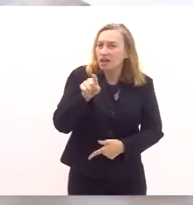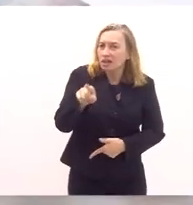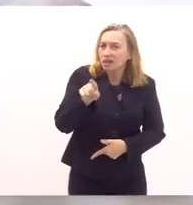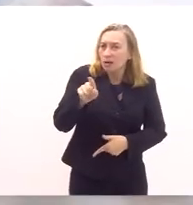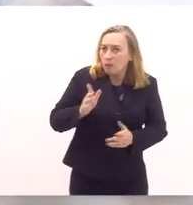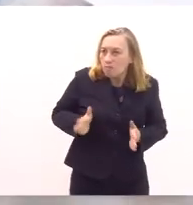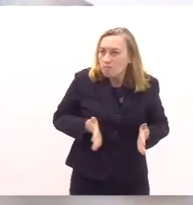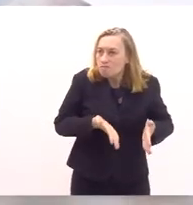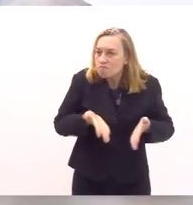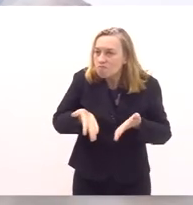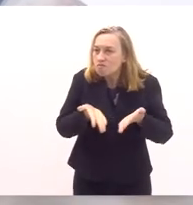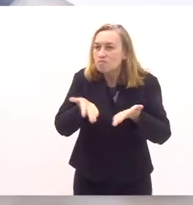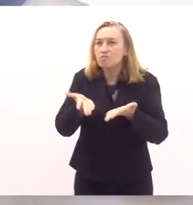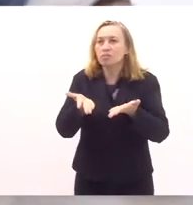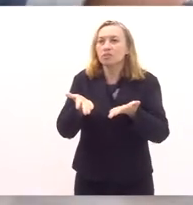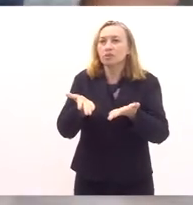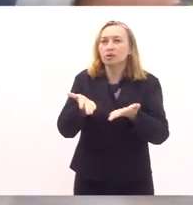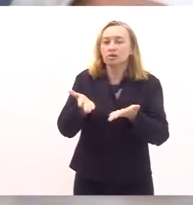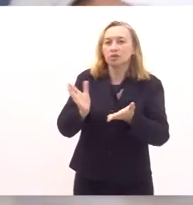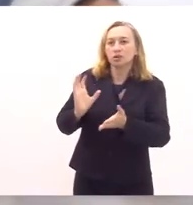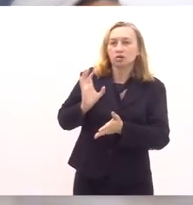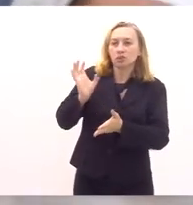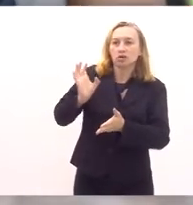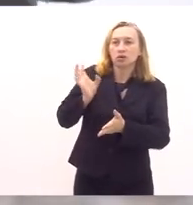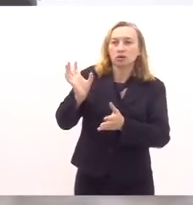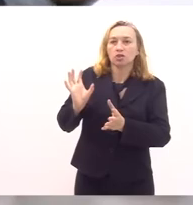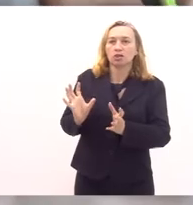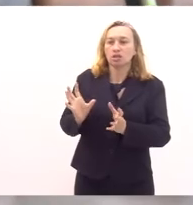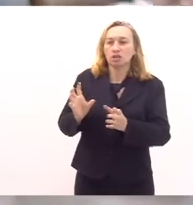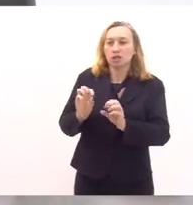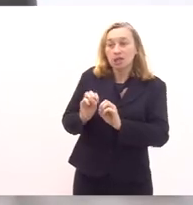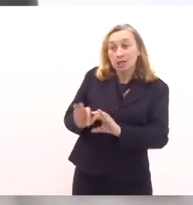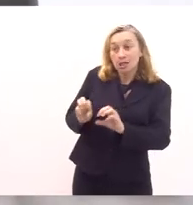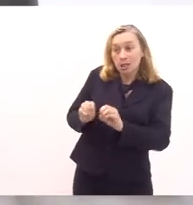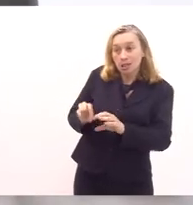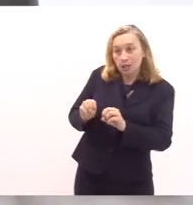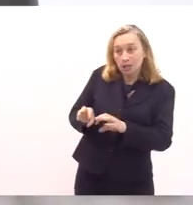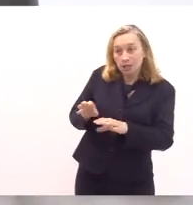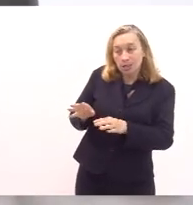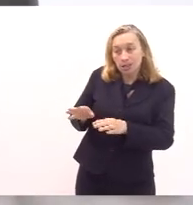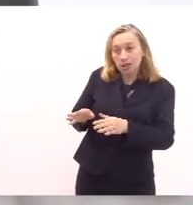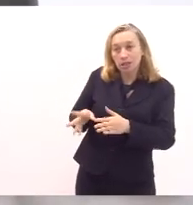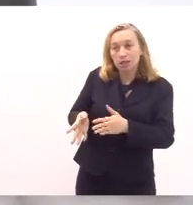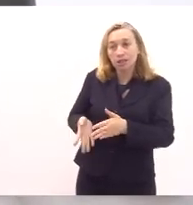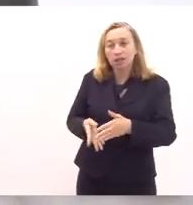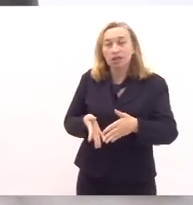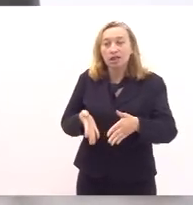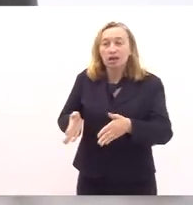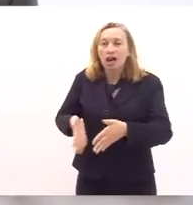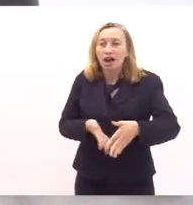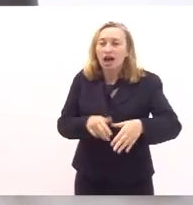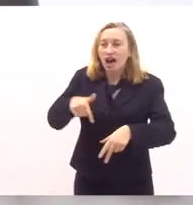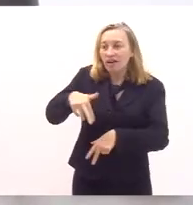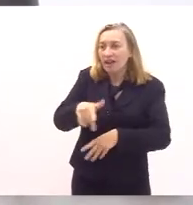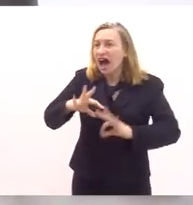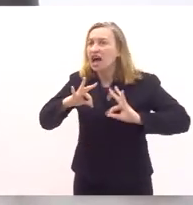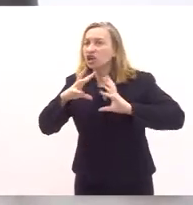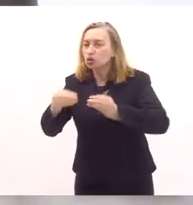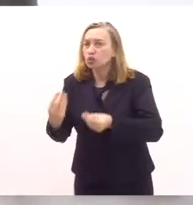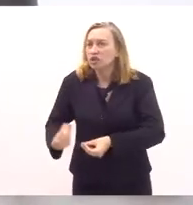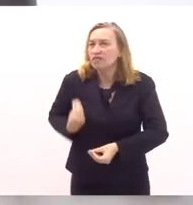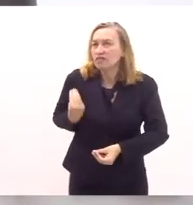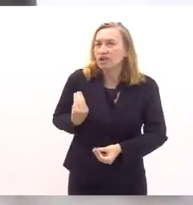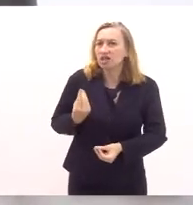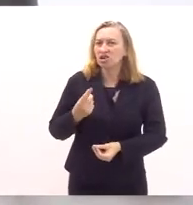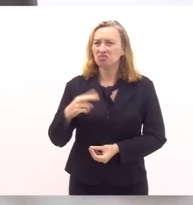primeiro encaminhamento da burguesia, leva o filho, ensina a andar, leva para a escola, ensina tudo na vida. E o cara não dá um